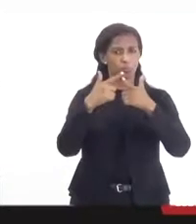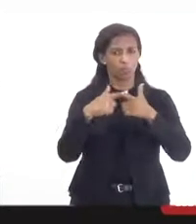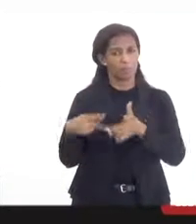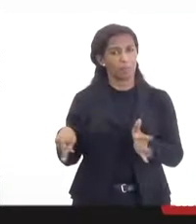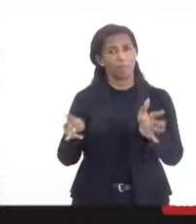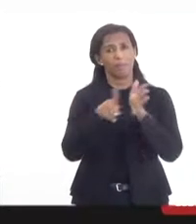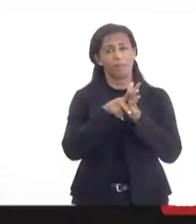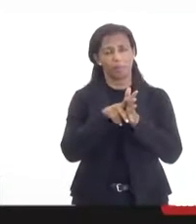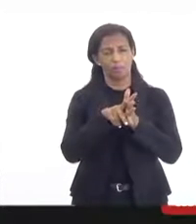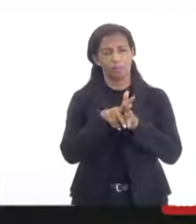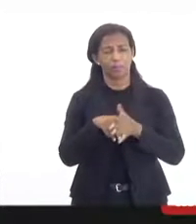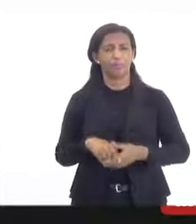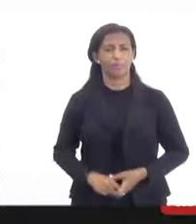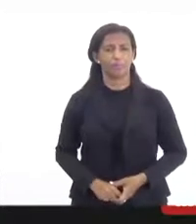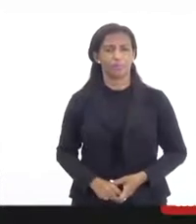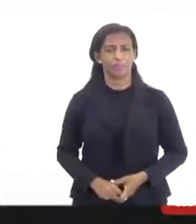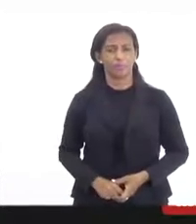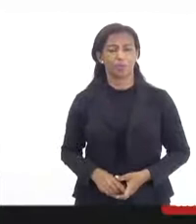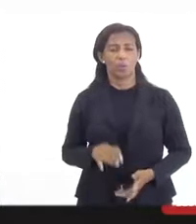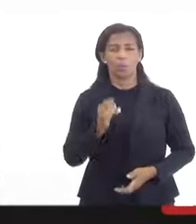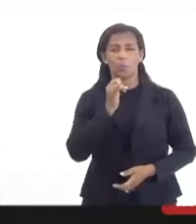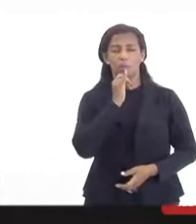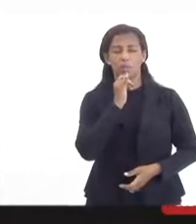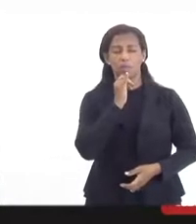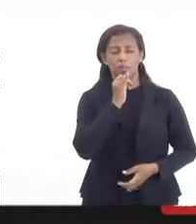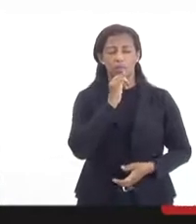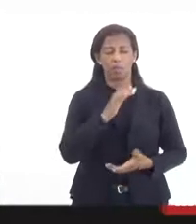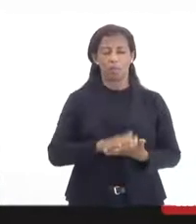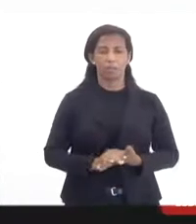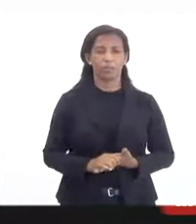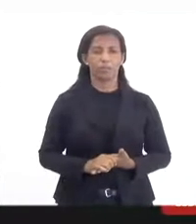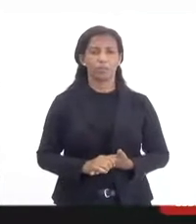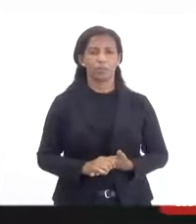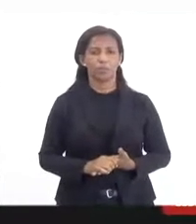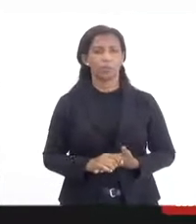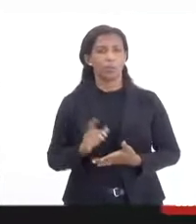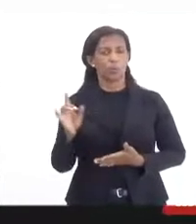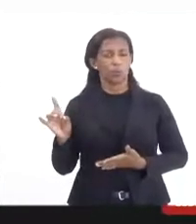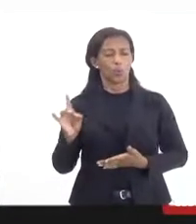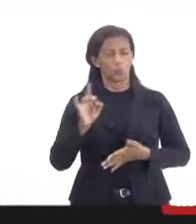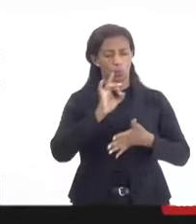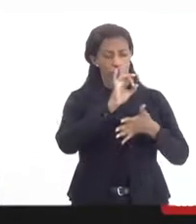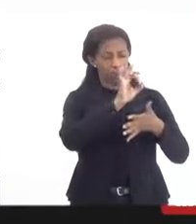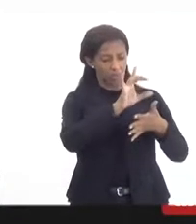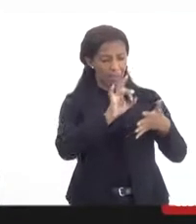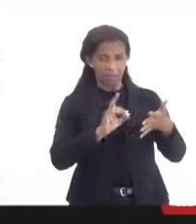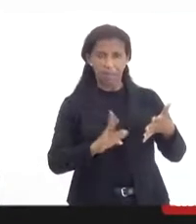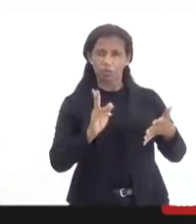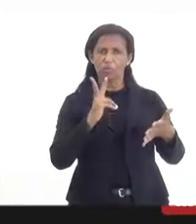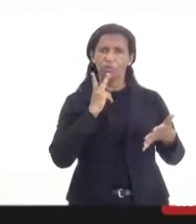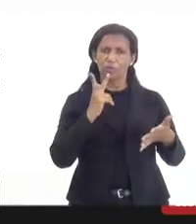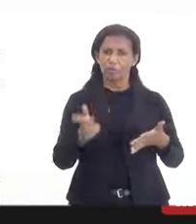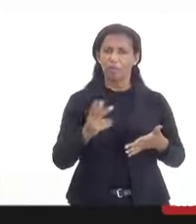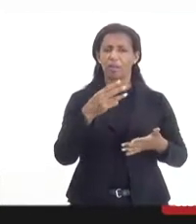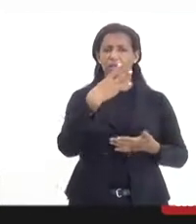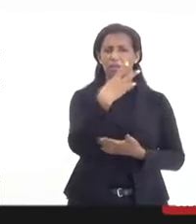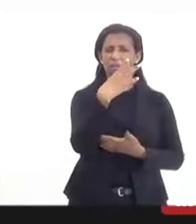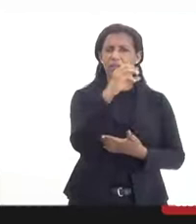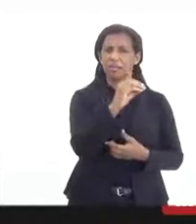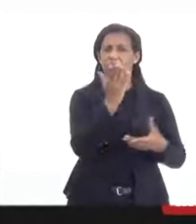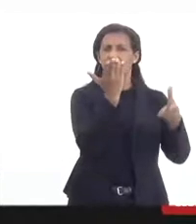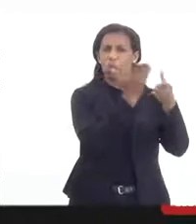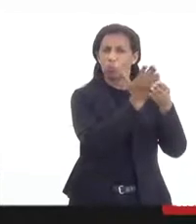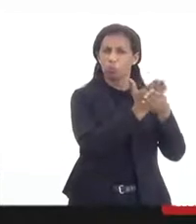próprias, como, por exemplo, os casos que foram citados, né, das 30 autuações